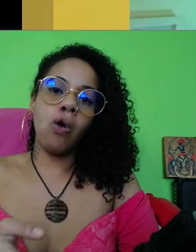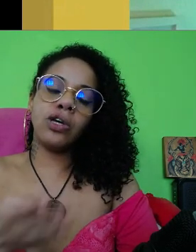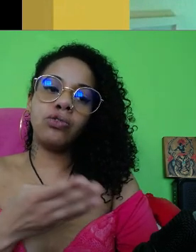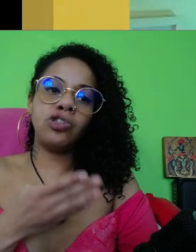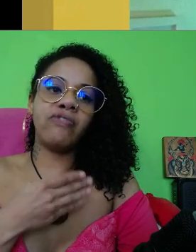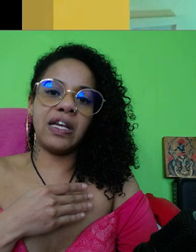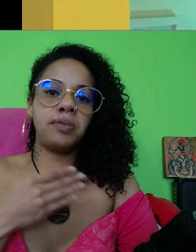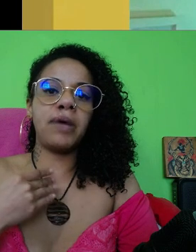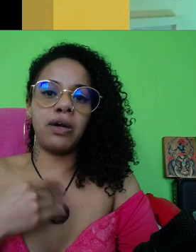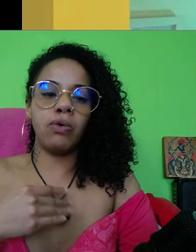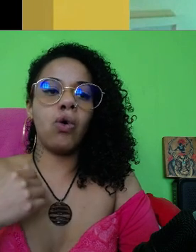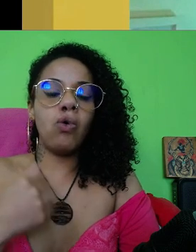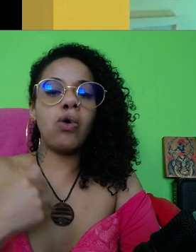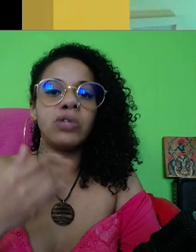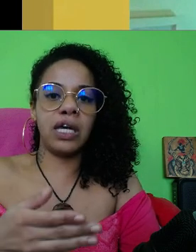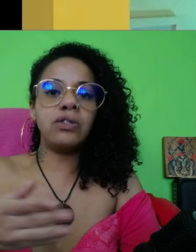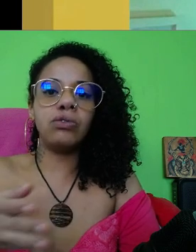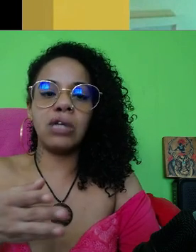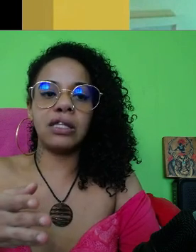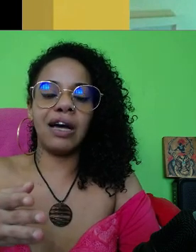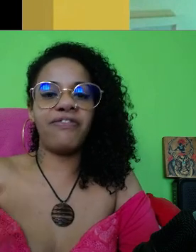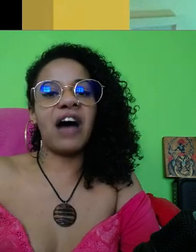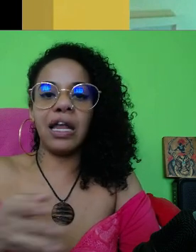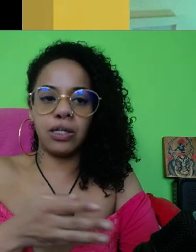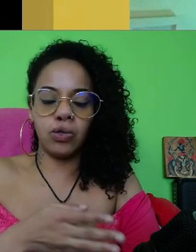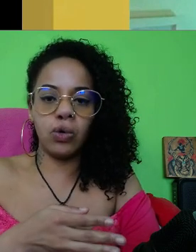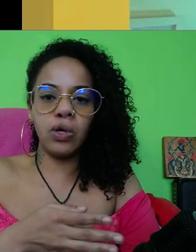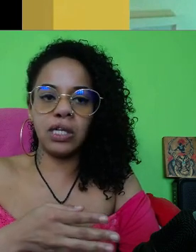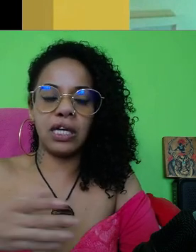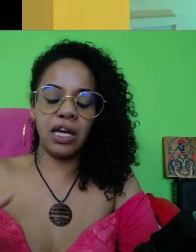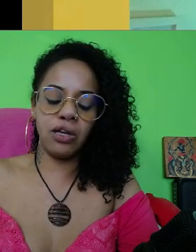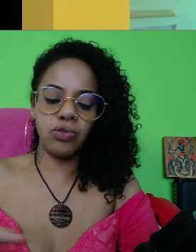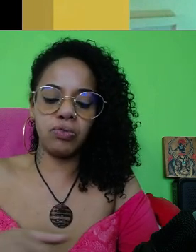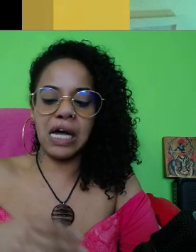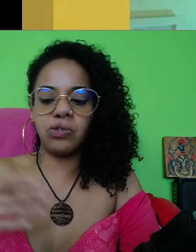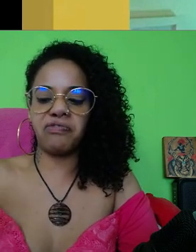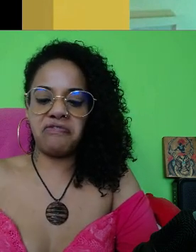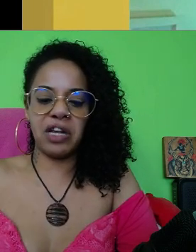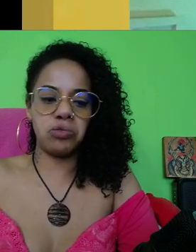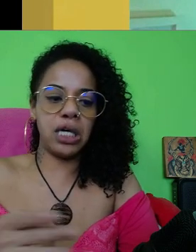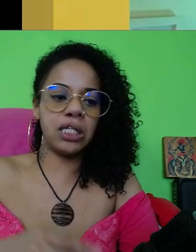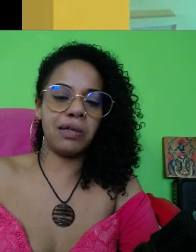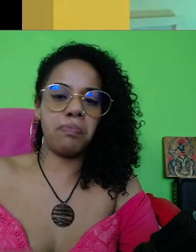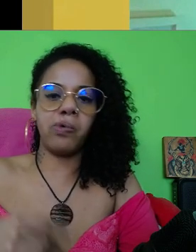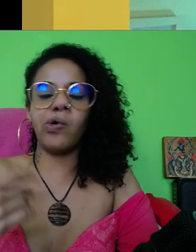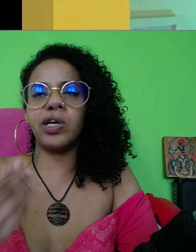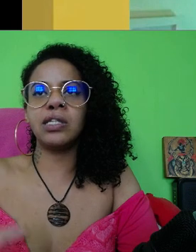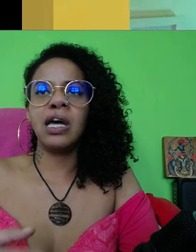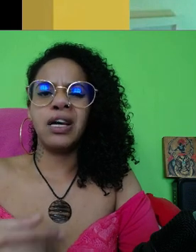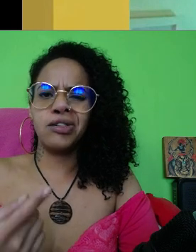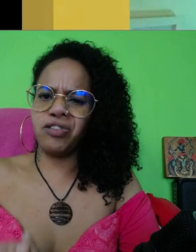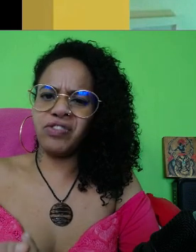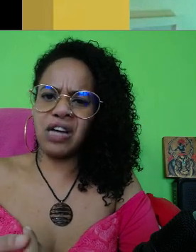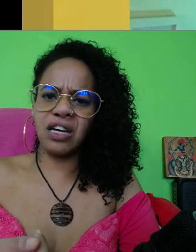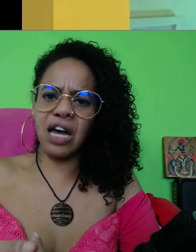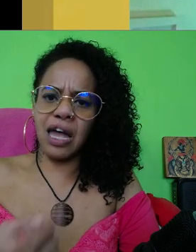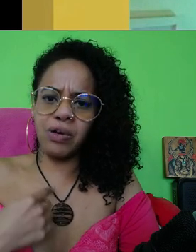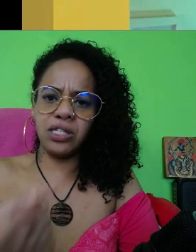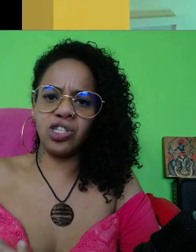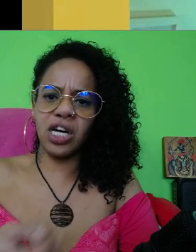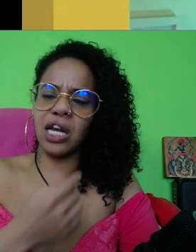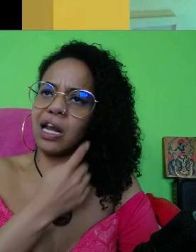ou que tu tivesse pego o contexto da fala toda né e tudo mais que foi falar do antes depois Inclusive